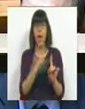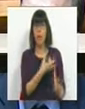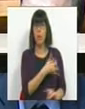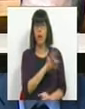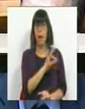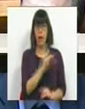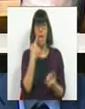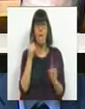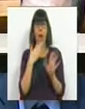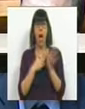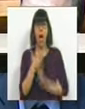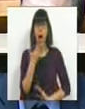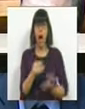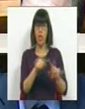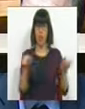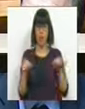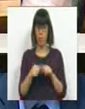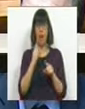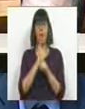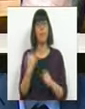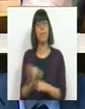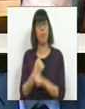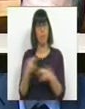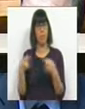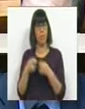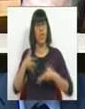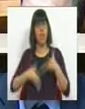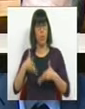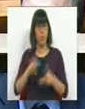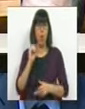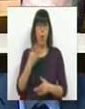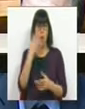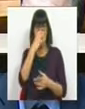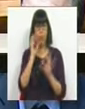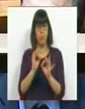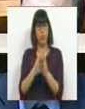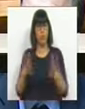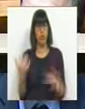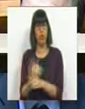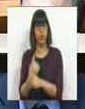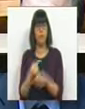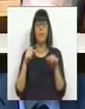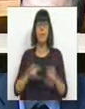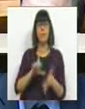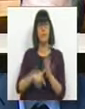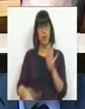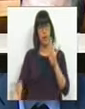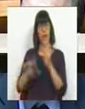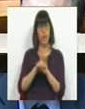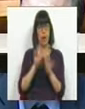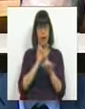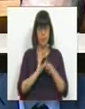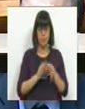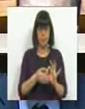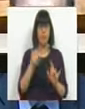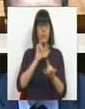pretendam ser reaproveitadas para as respectivas atividades industriais ou agropecuárias. Este projeto de lei vem na